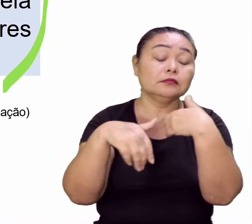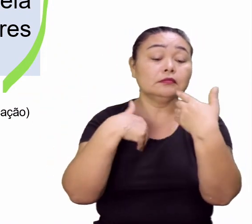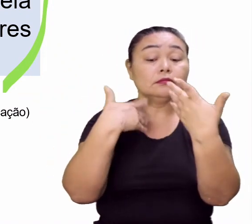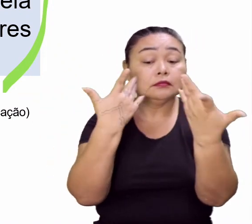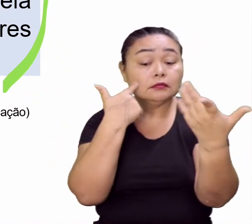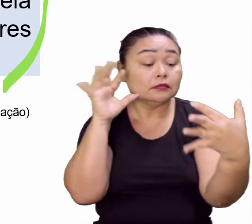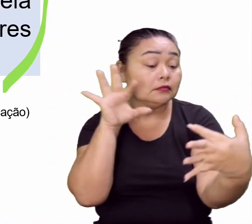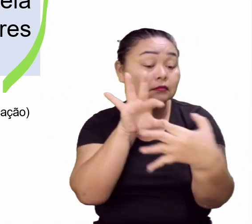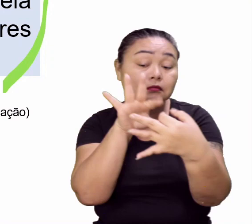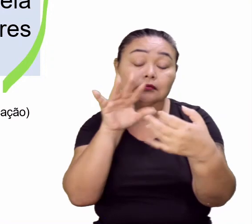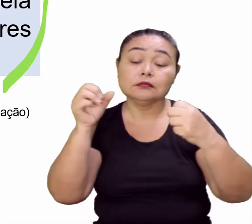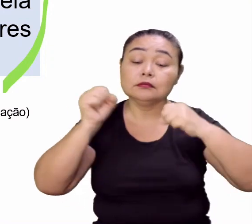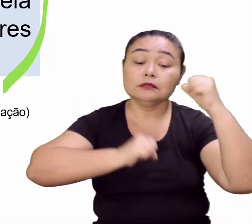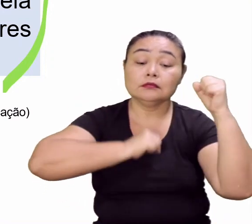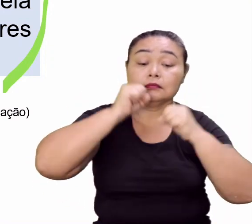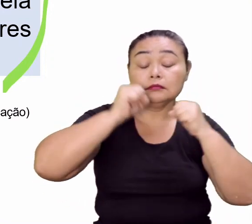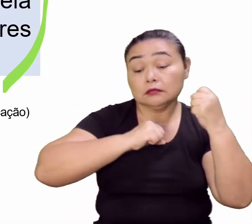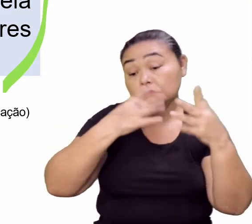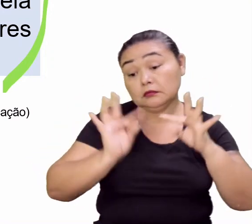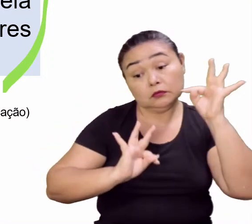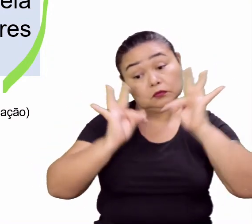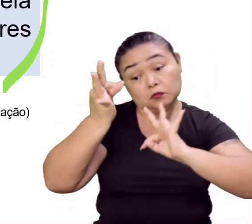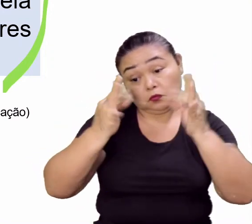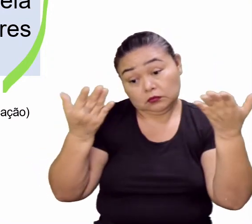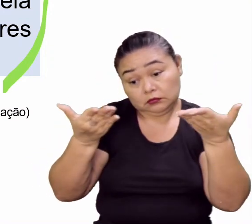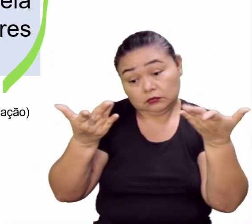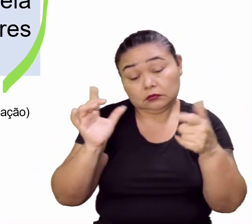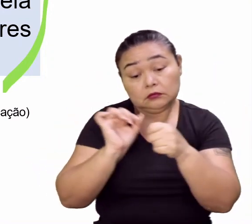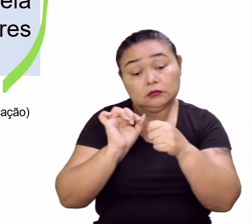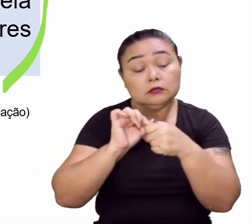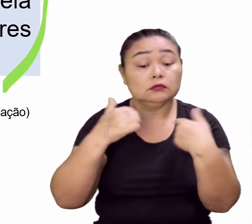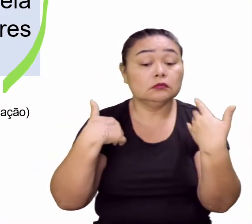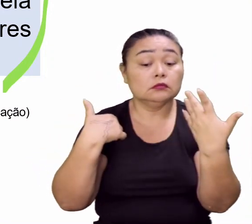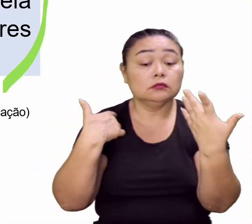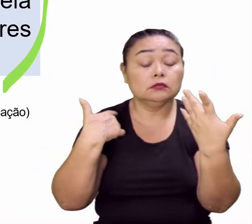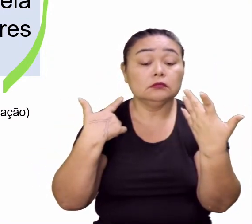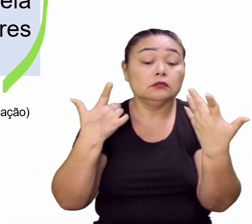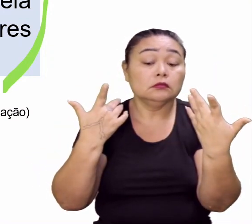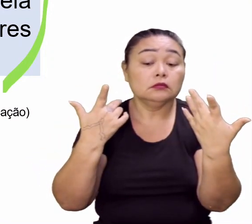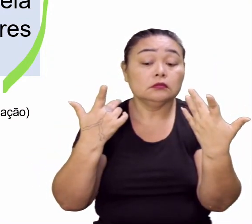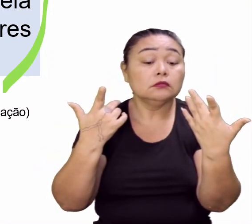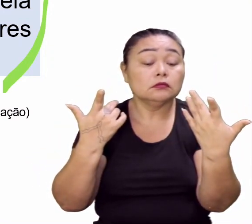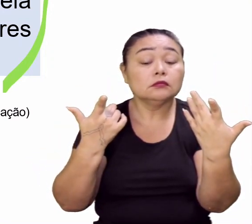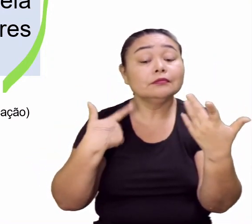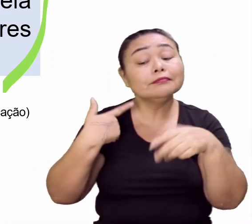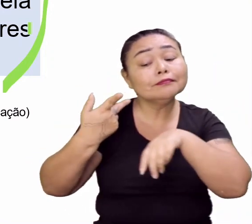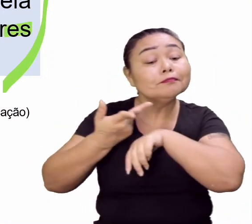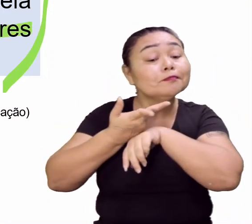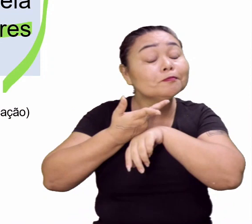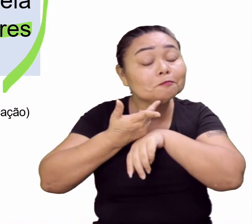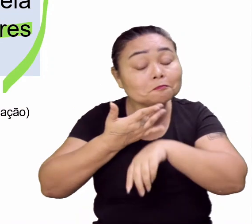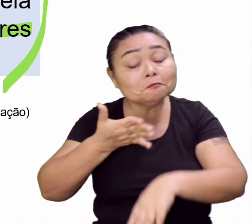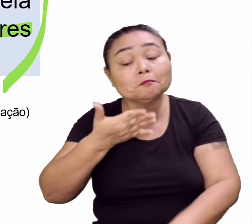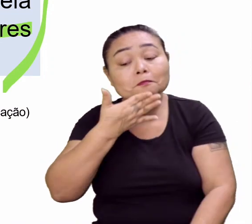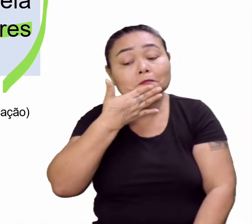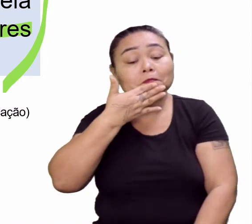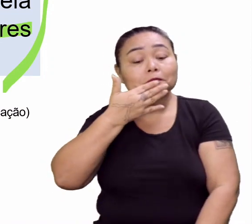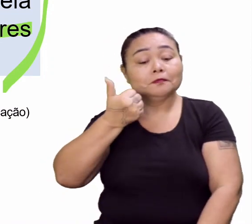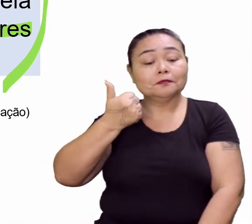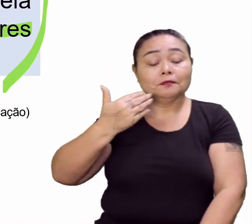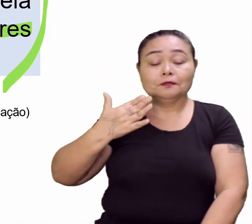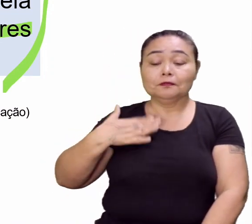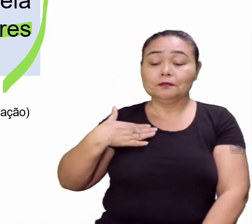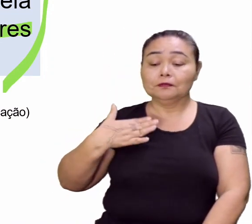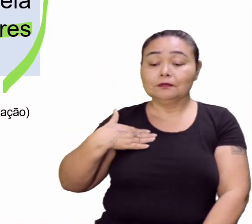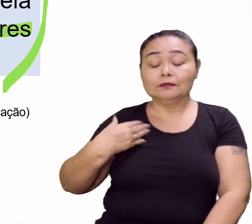geralmente ligado a alguma industrialização ou tecnologias modernas, atuais, né? E a busca de melhores condições